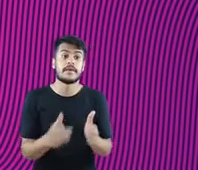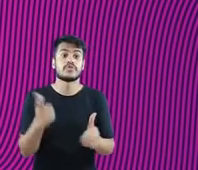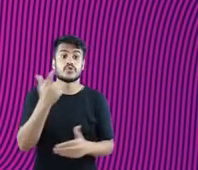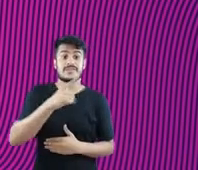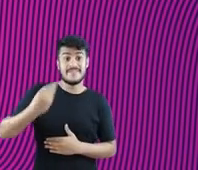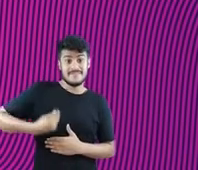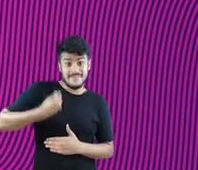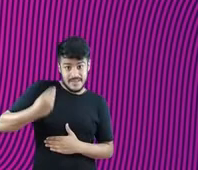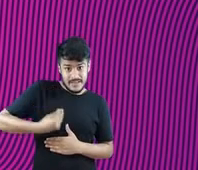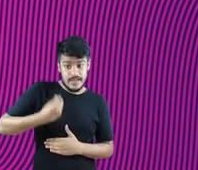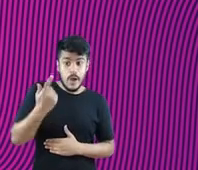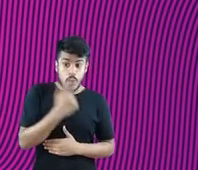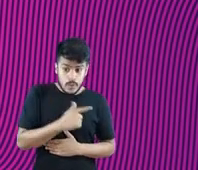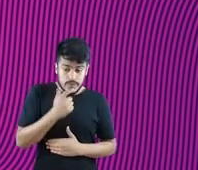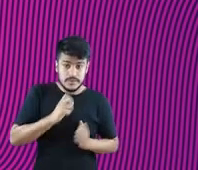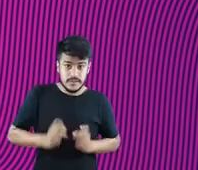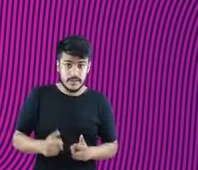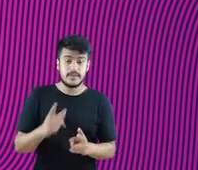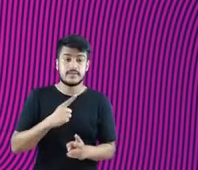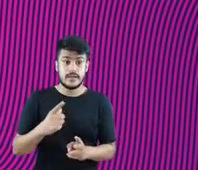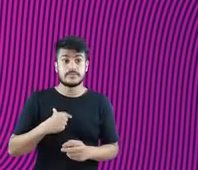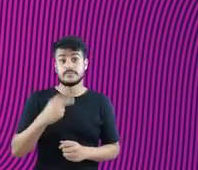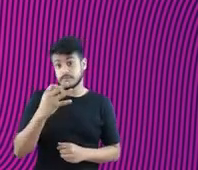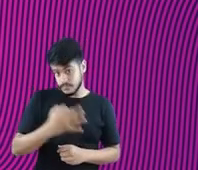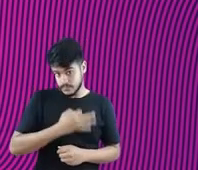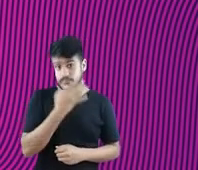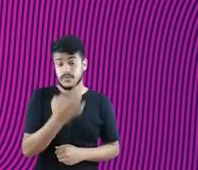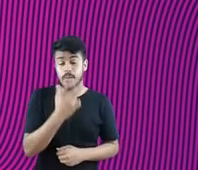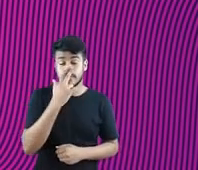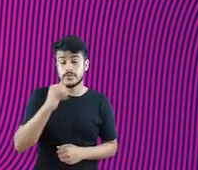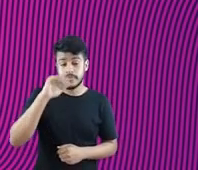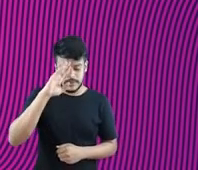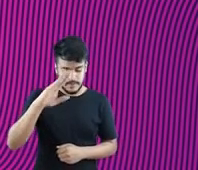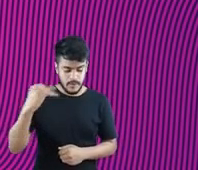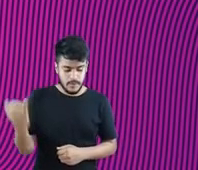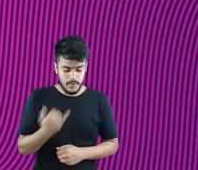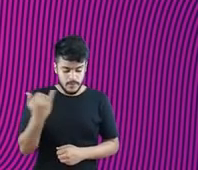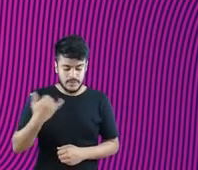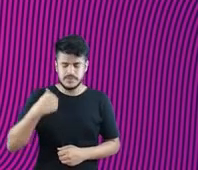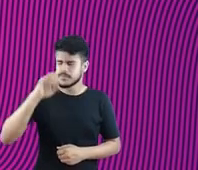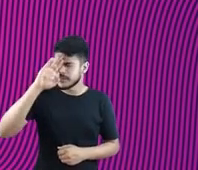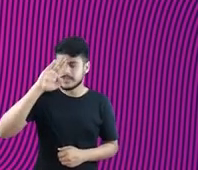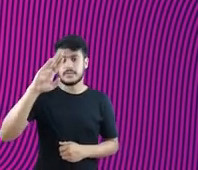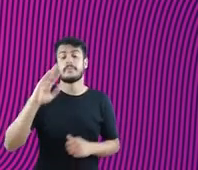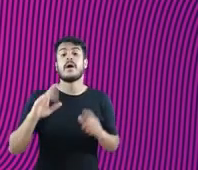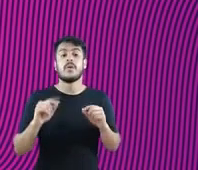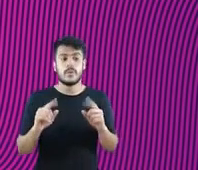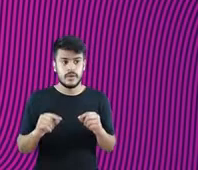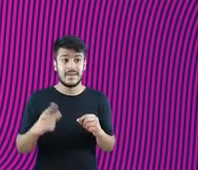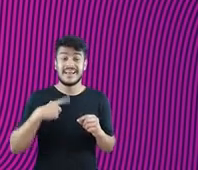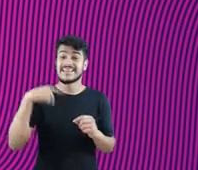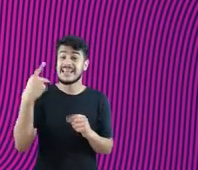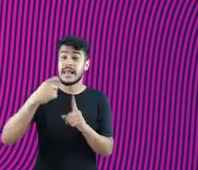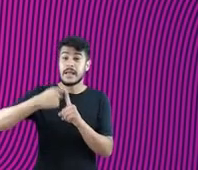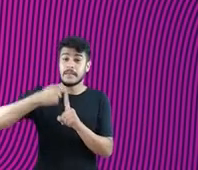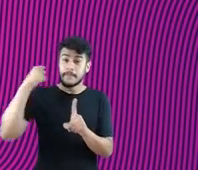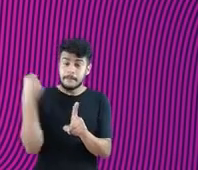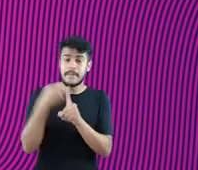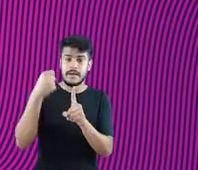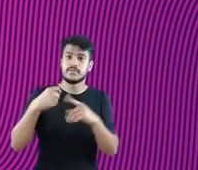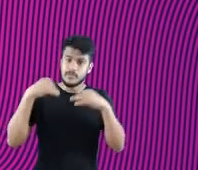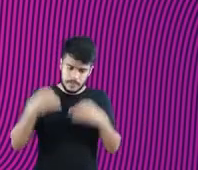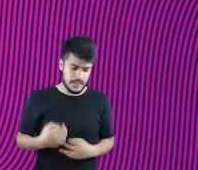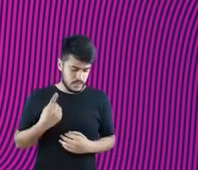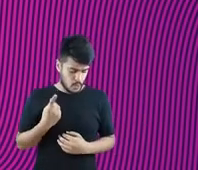do paciente, eu acho que talvez o mais importante de tudo, aonde impacta com custos e